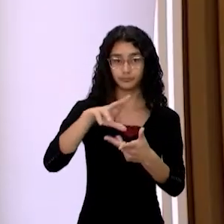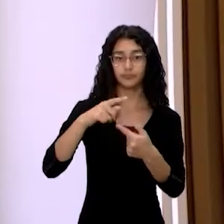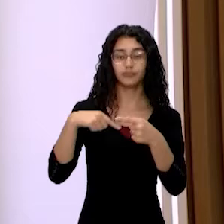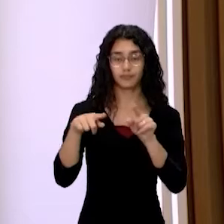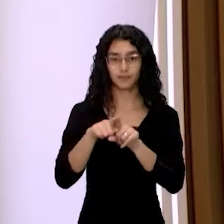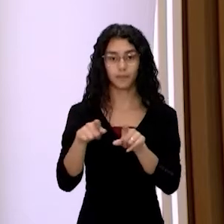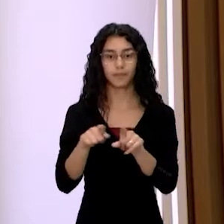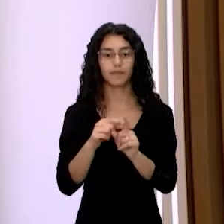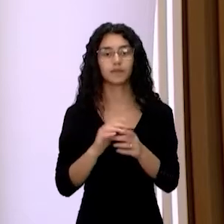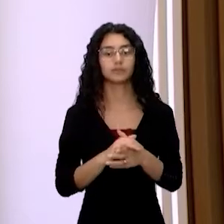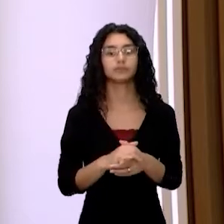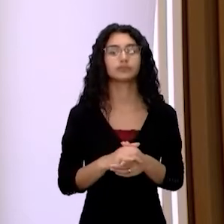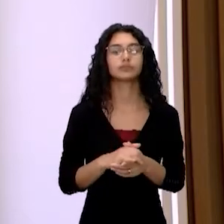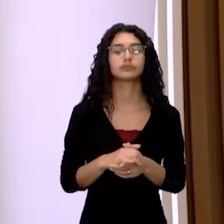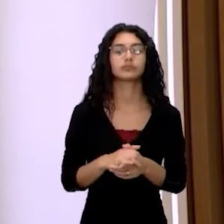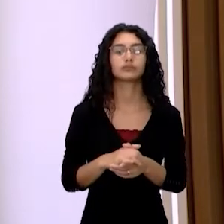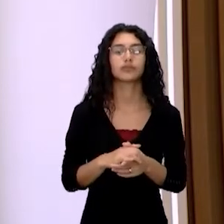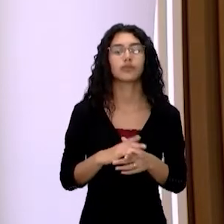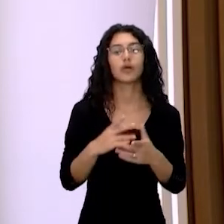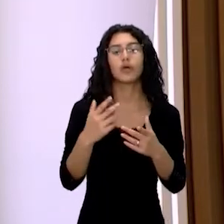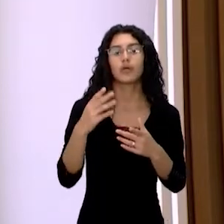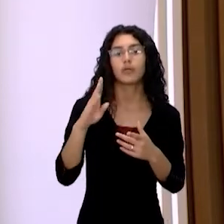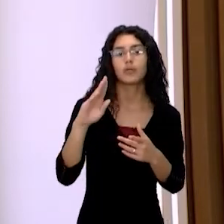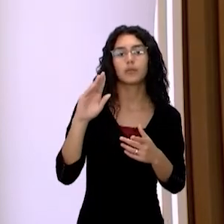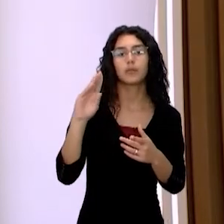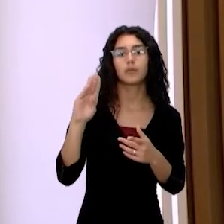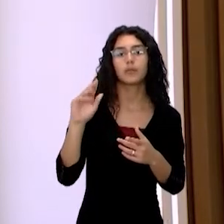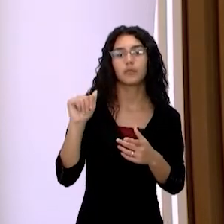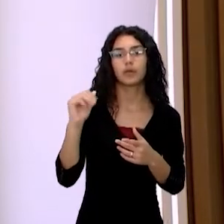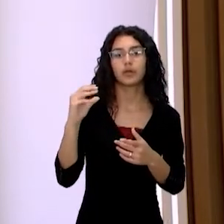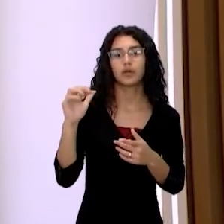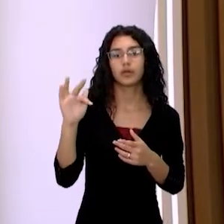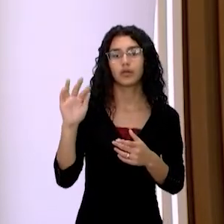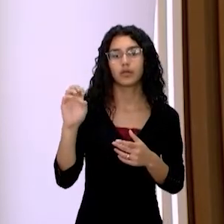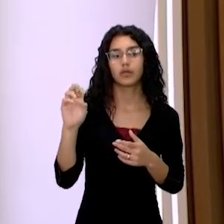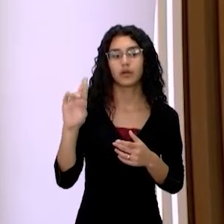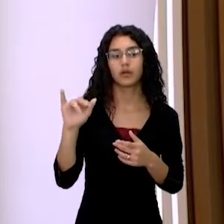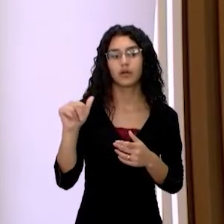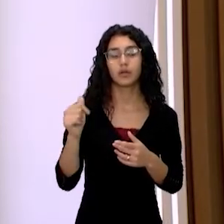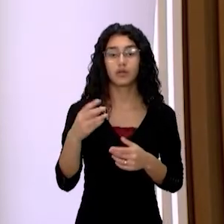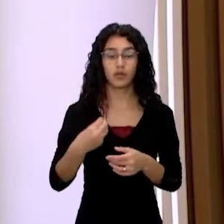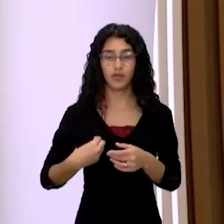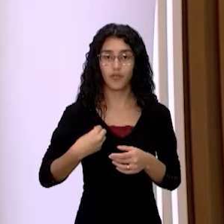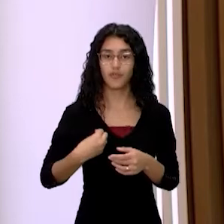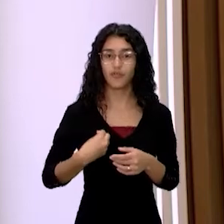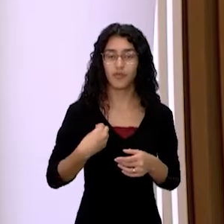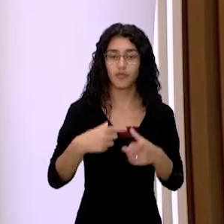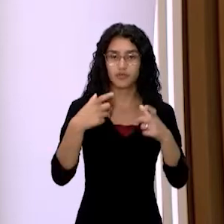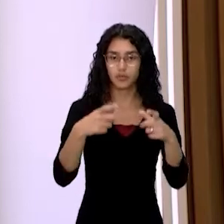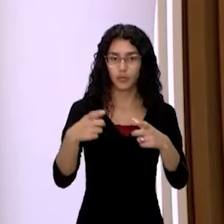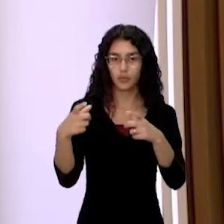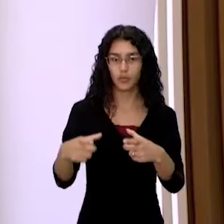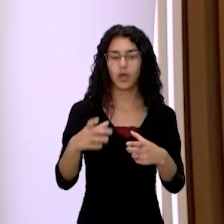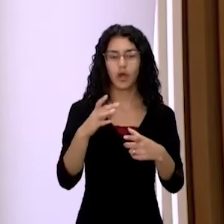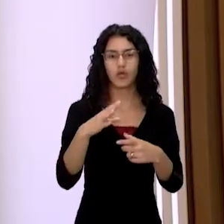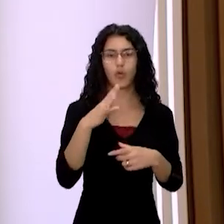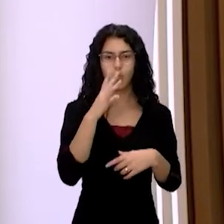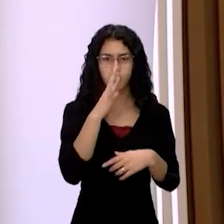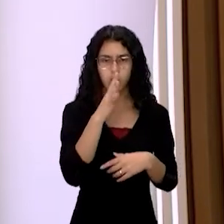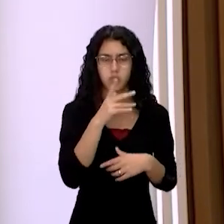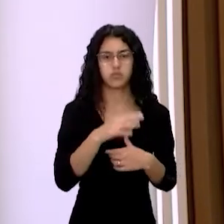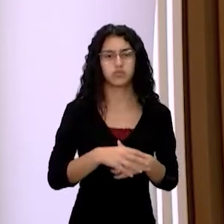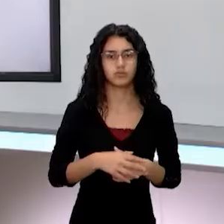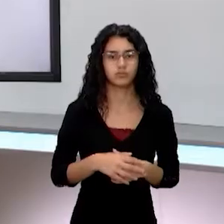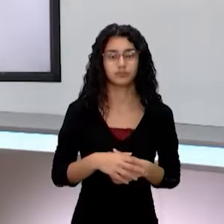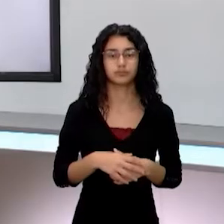você bem mesmo lembrou, ali algumas bactérias, arqueobactérias, que vivem em ambientes Lugares extremos. Bacana essa parte